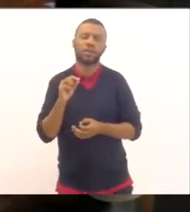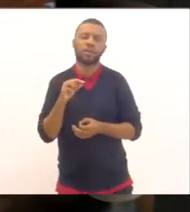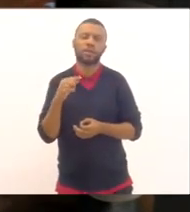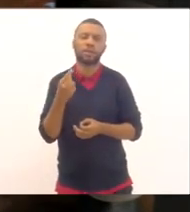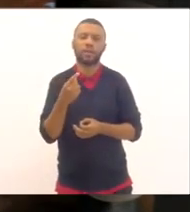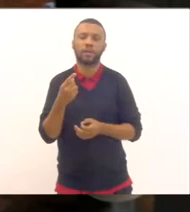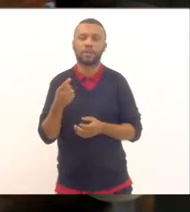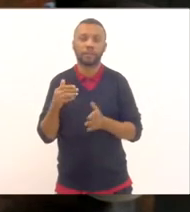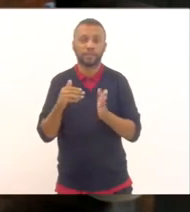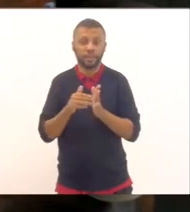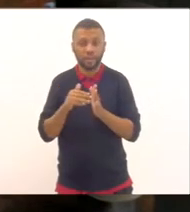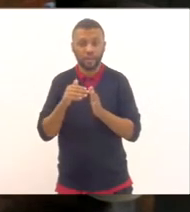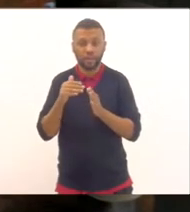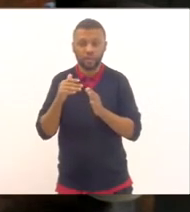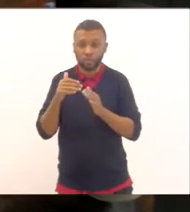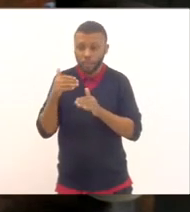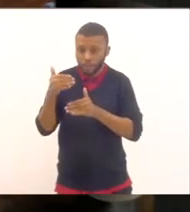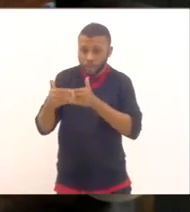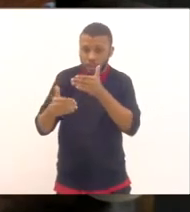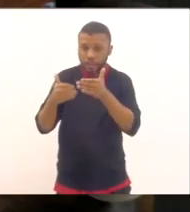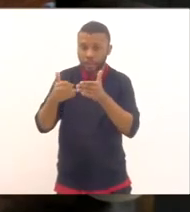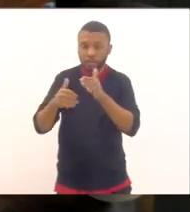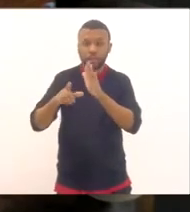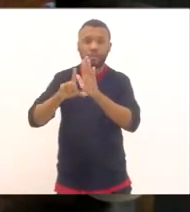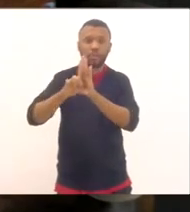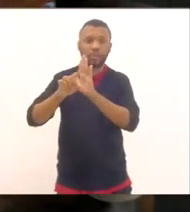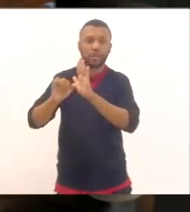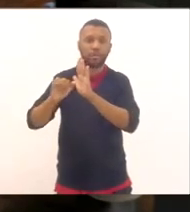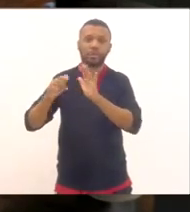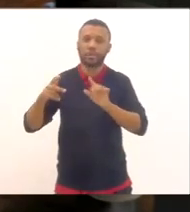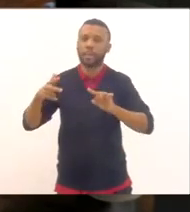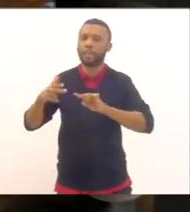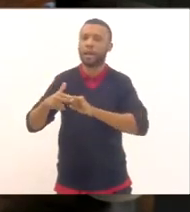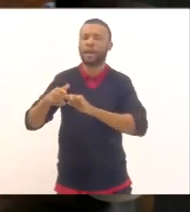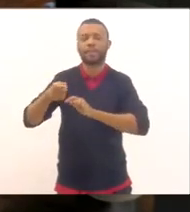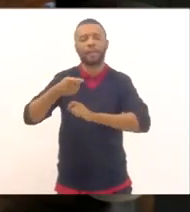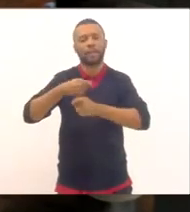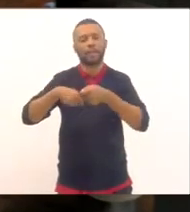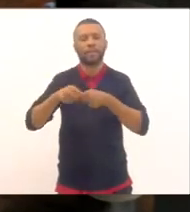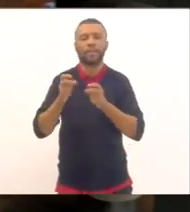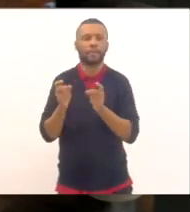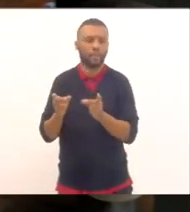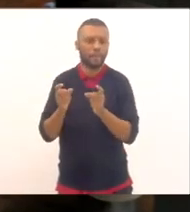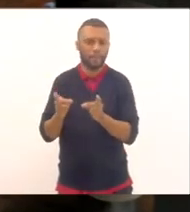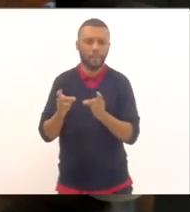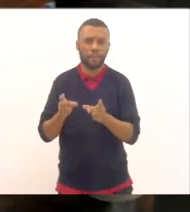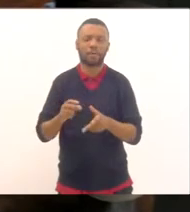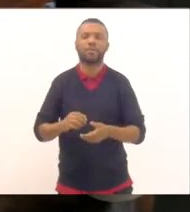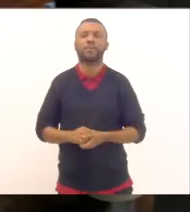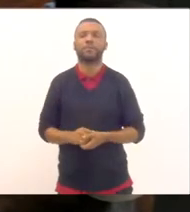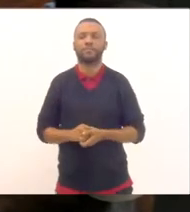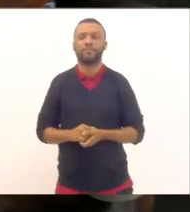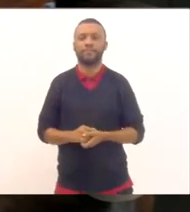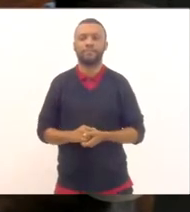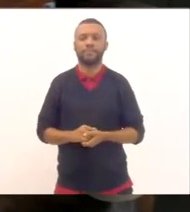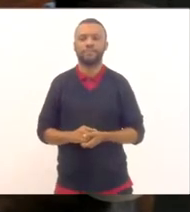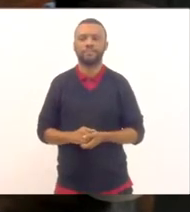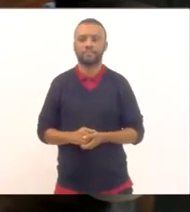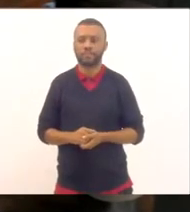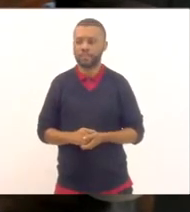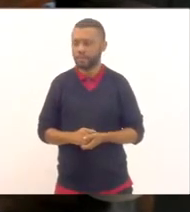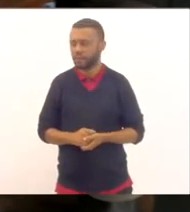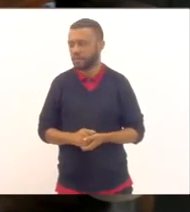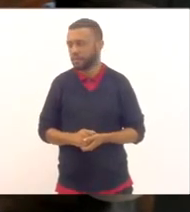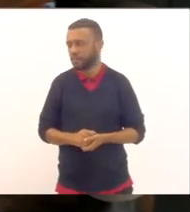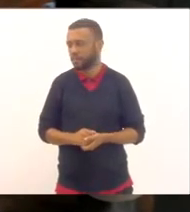até um processo e legislativo que impeça esse tipo de comércio eu acho que